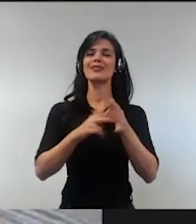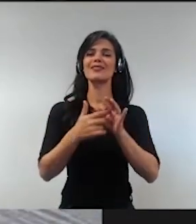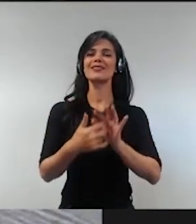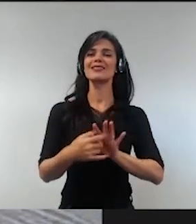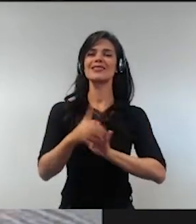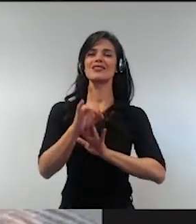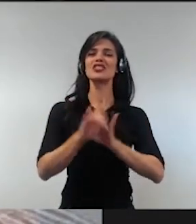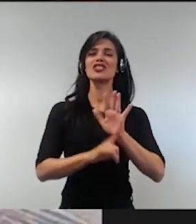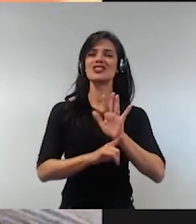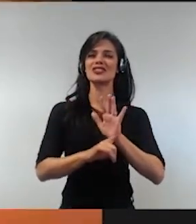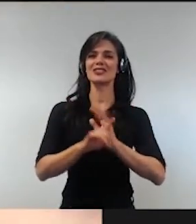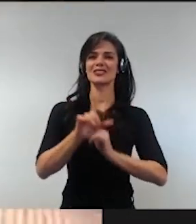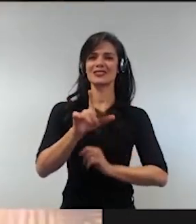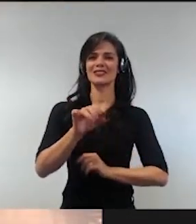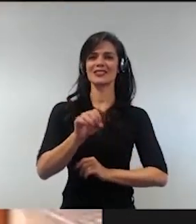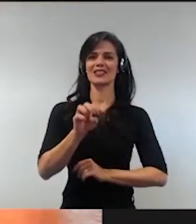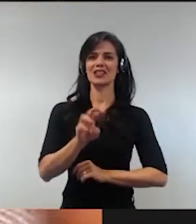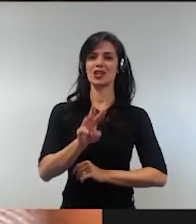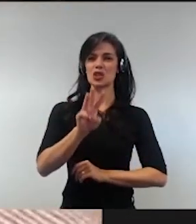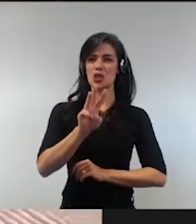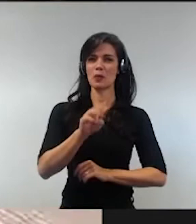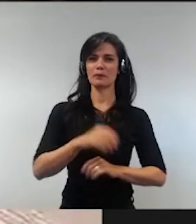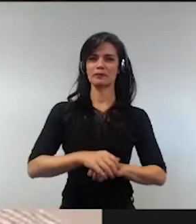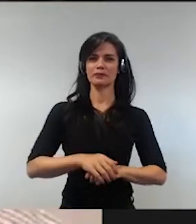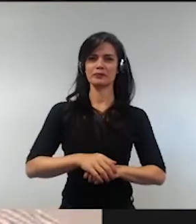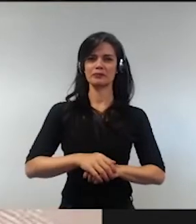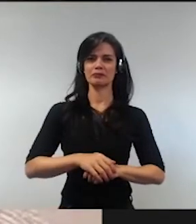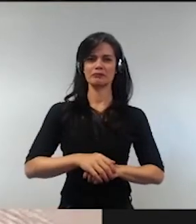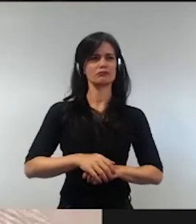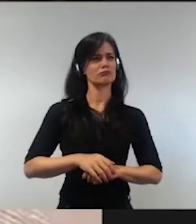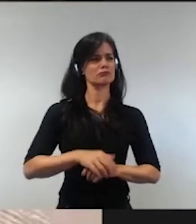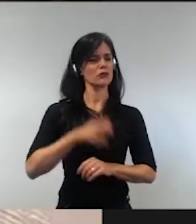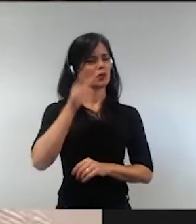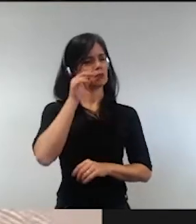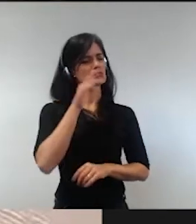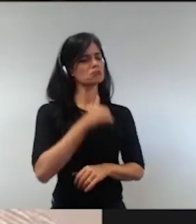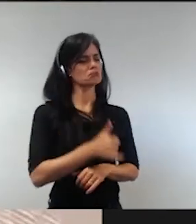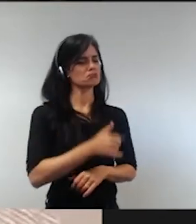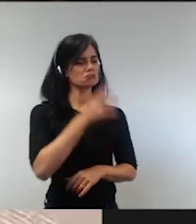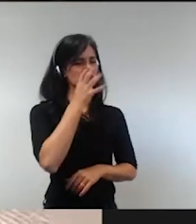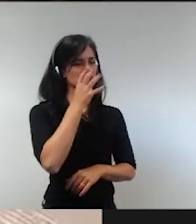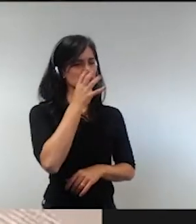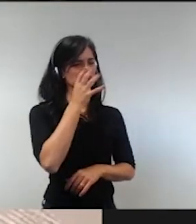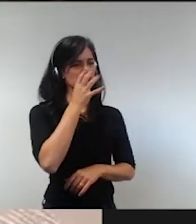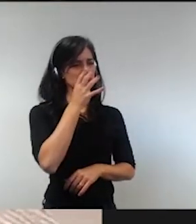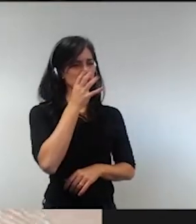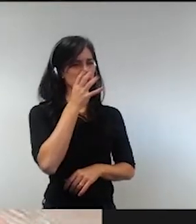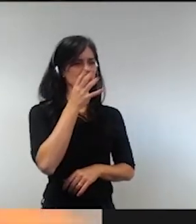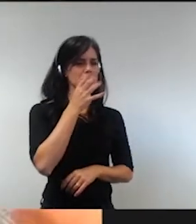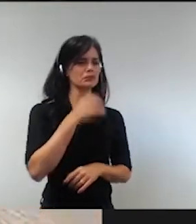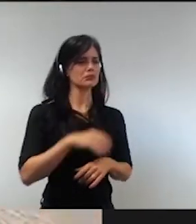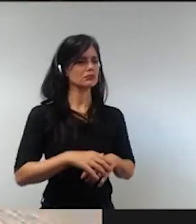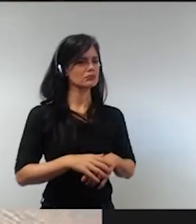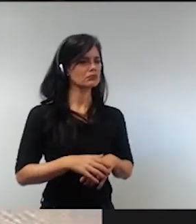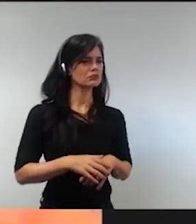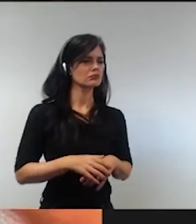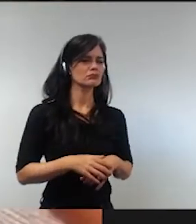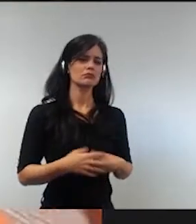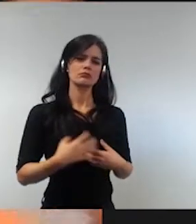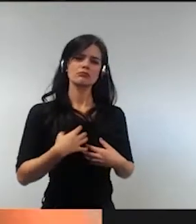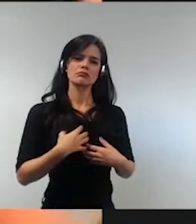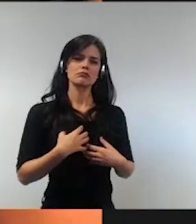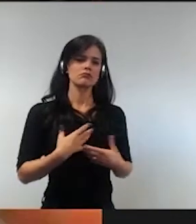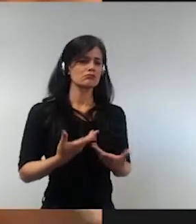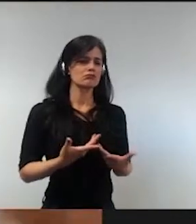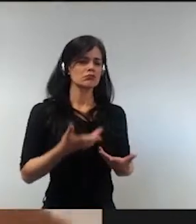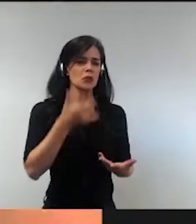Não? O mestre Cavalo ouve tudo aquilo, não? E, obviamente,